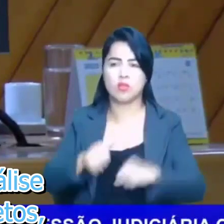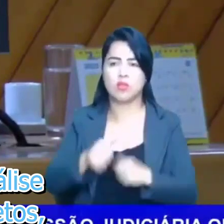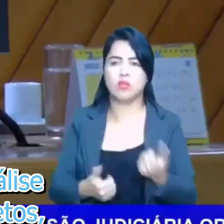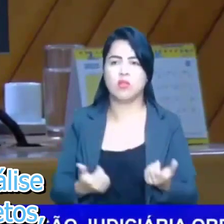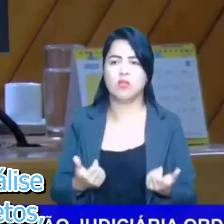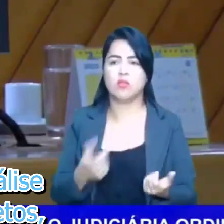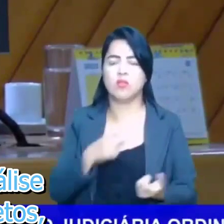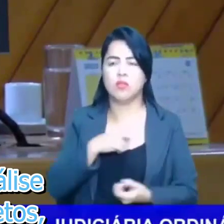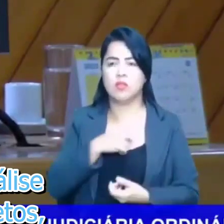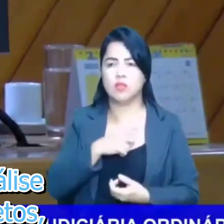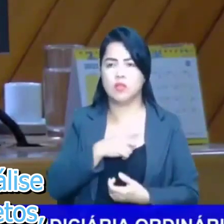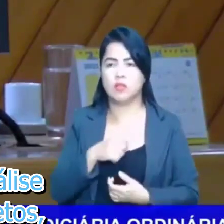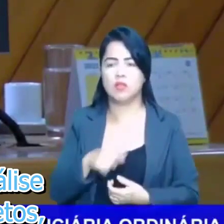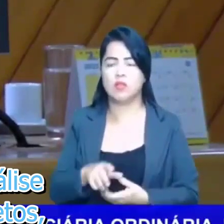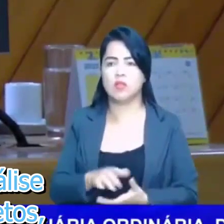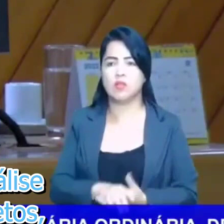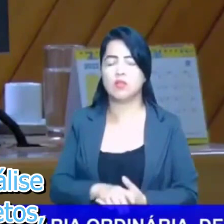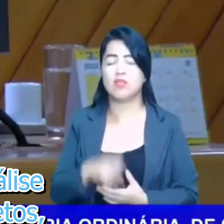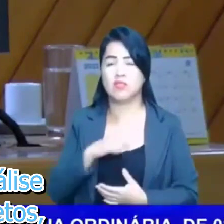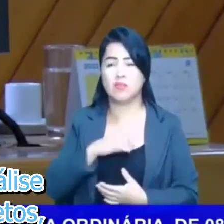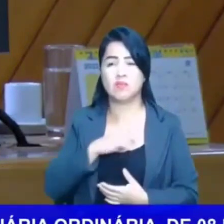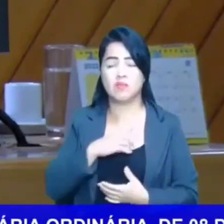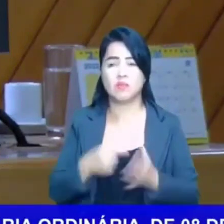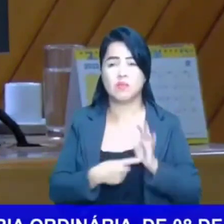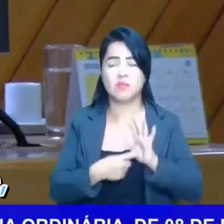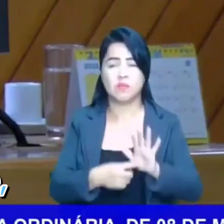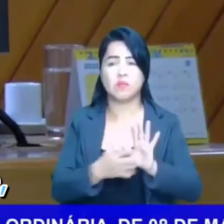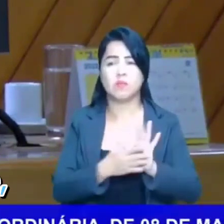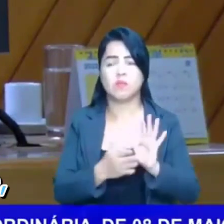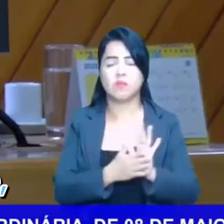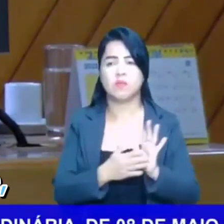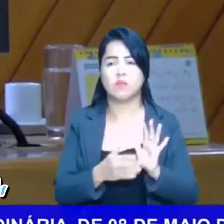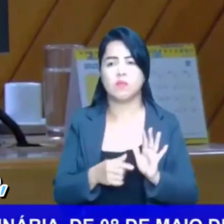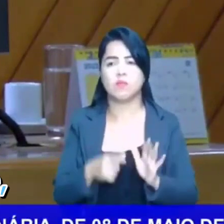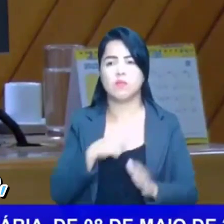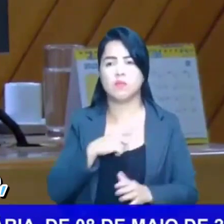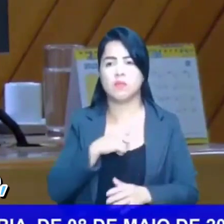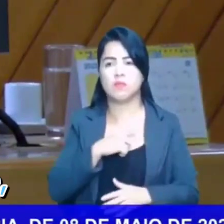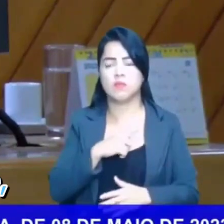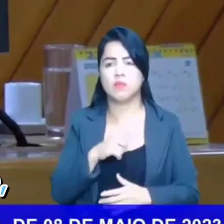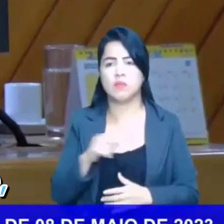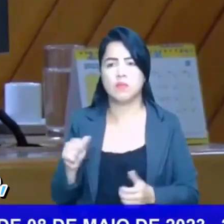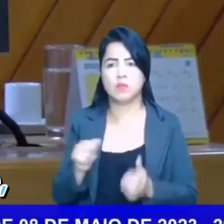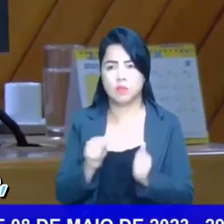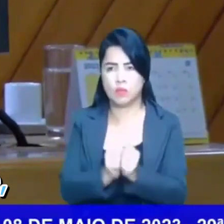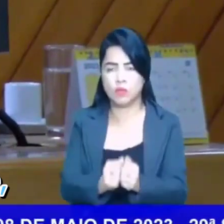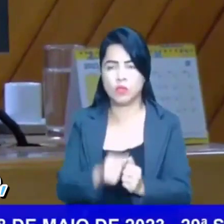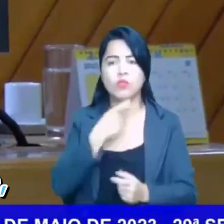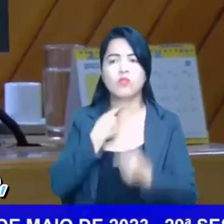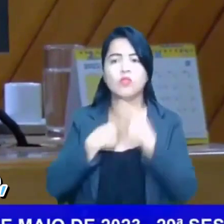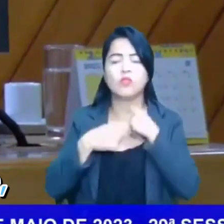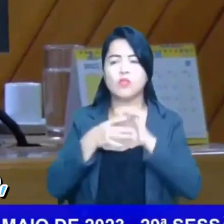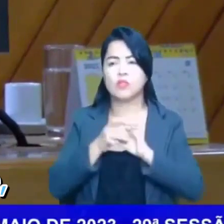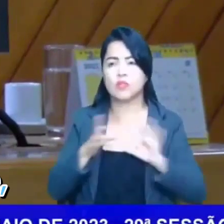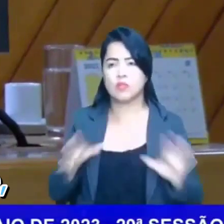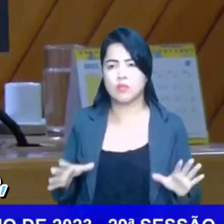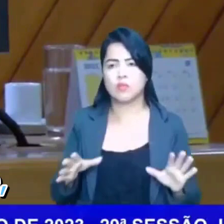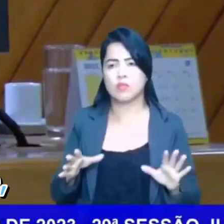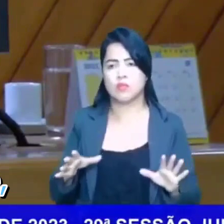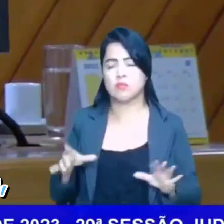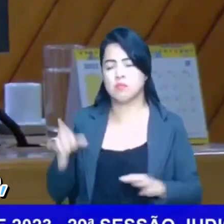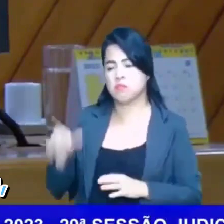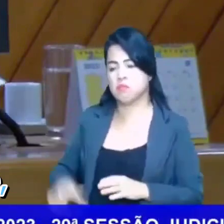em evidência e indícios concretos de que se proceder ao aviltamento da vontade livre,